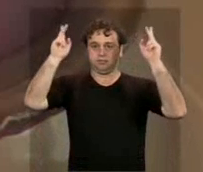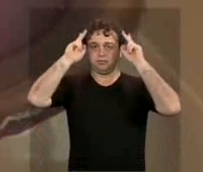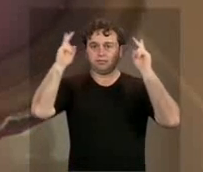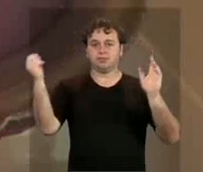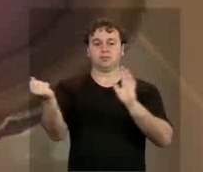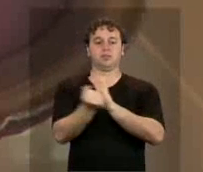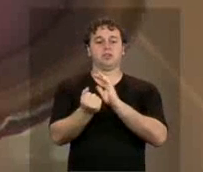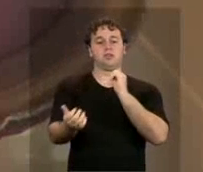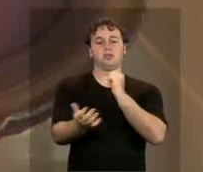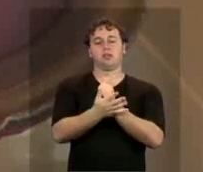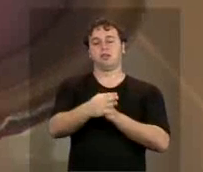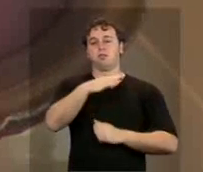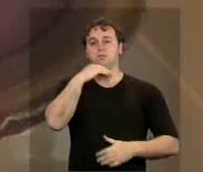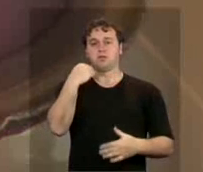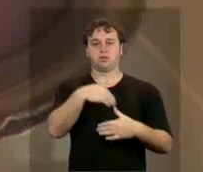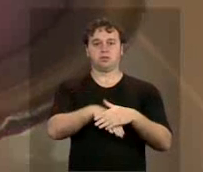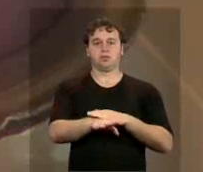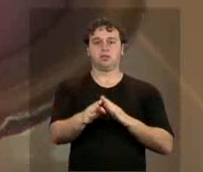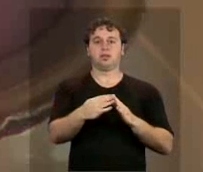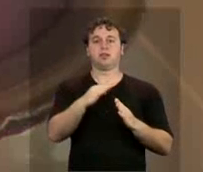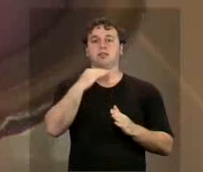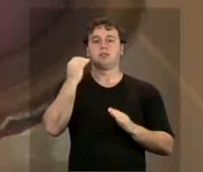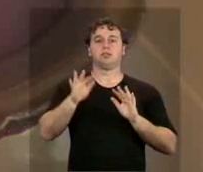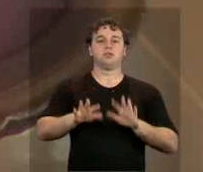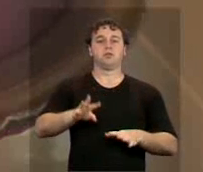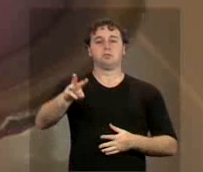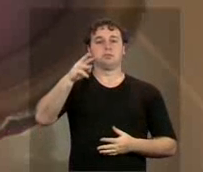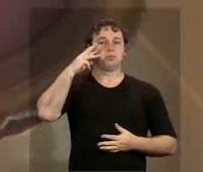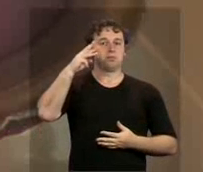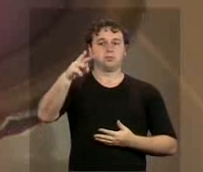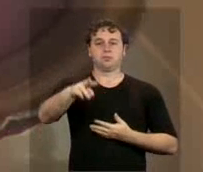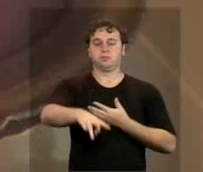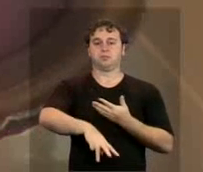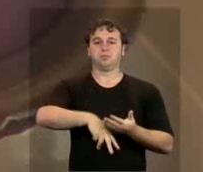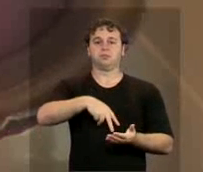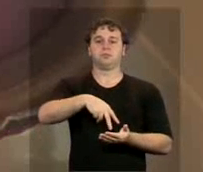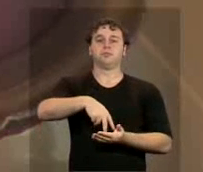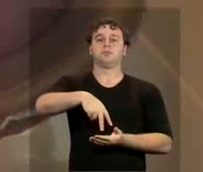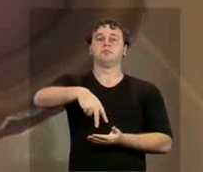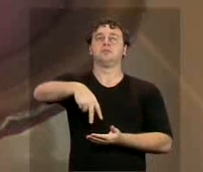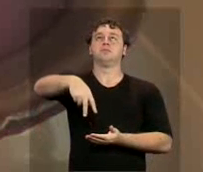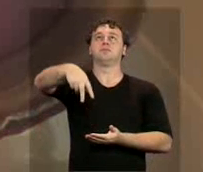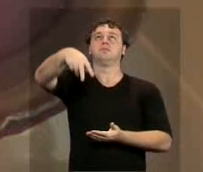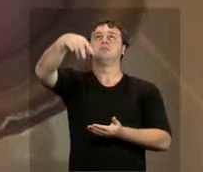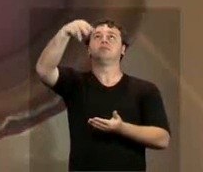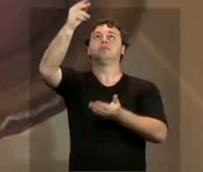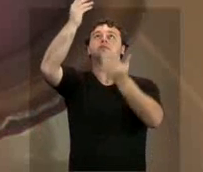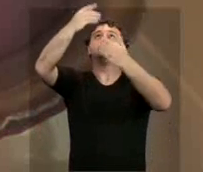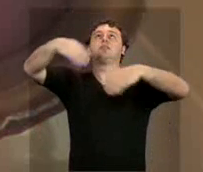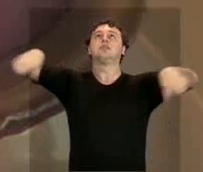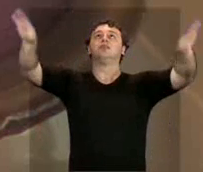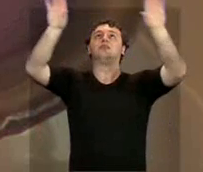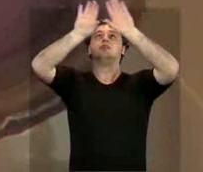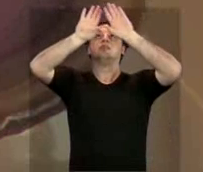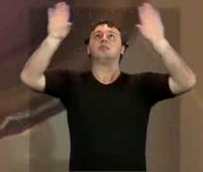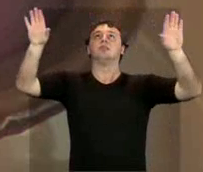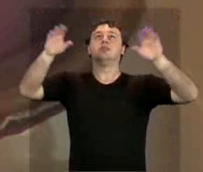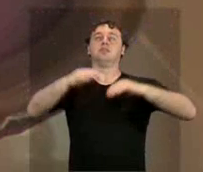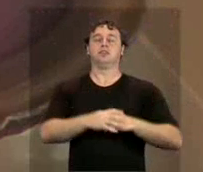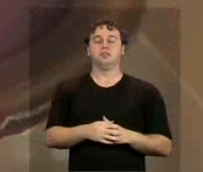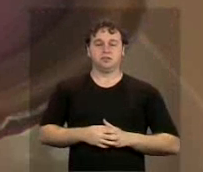Pôncio Pilatos, foi crucificado, morto e sepultado, desceu à mansão dos mortos, ressuscitou ao terceiro